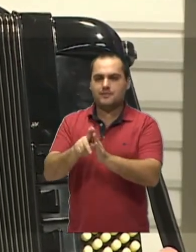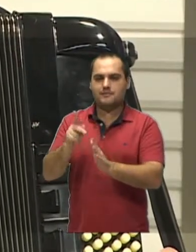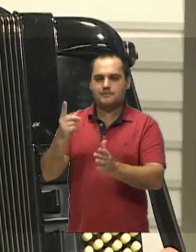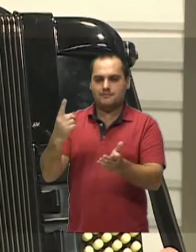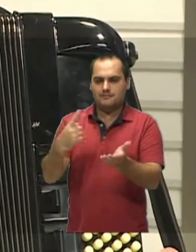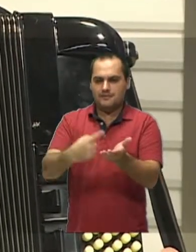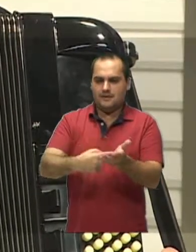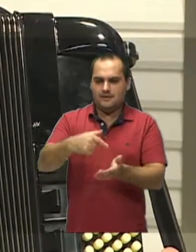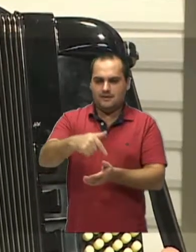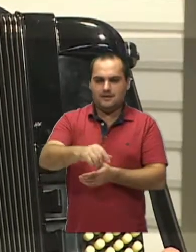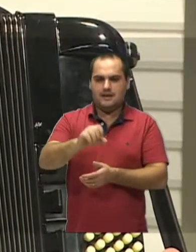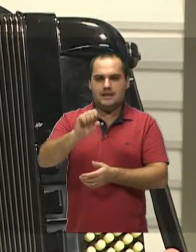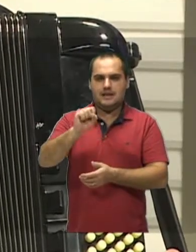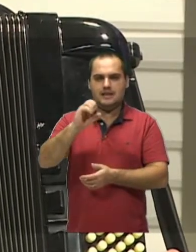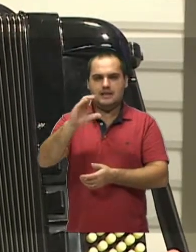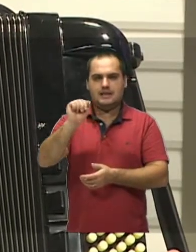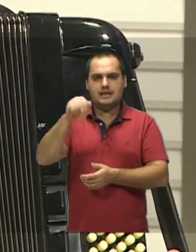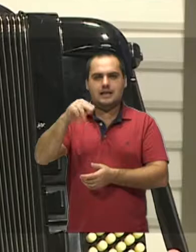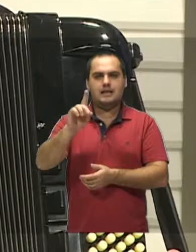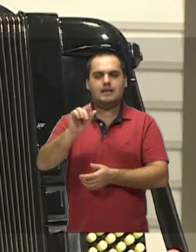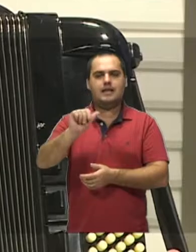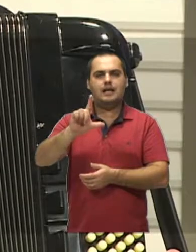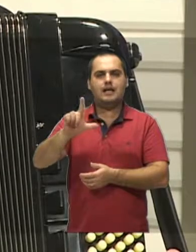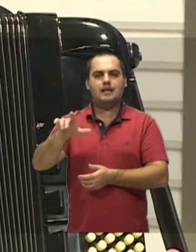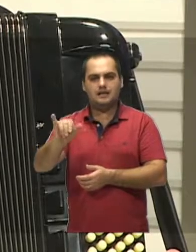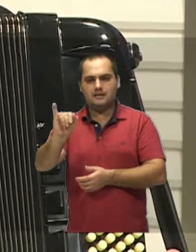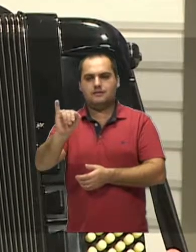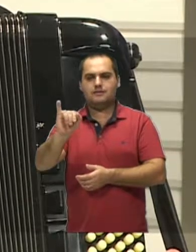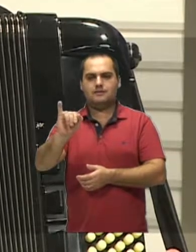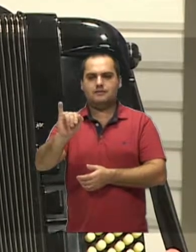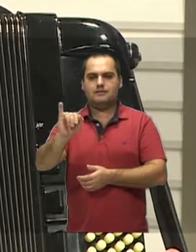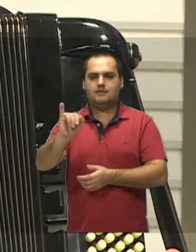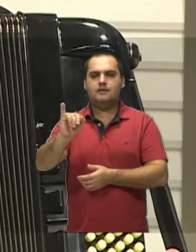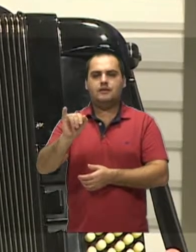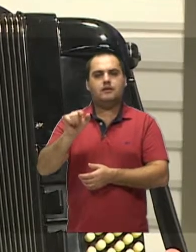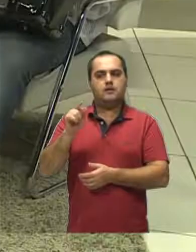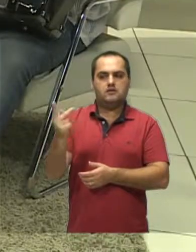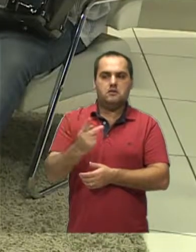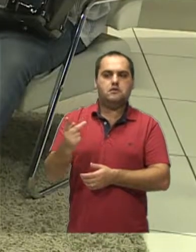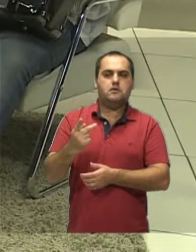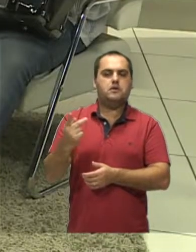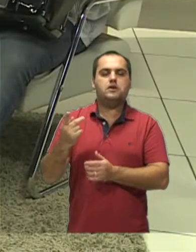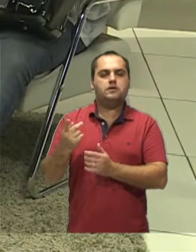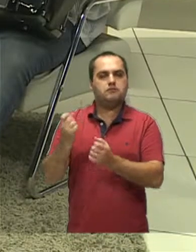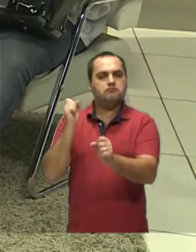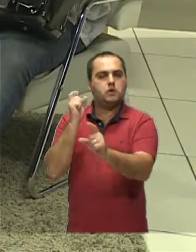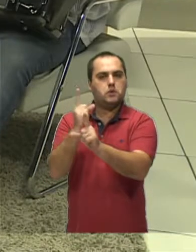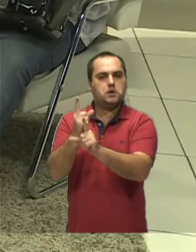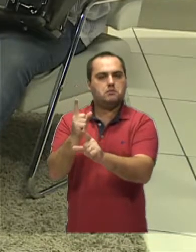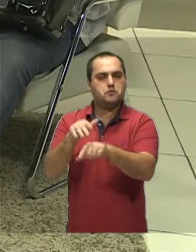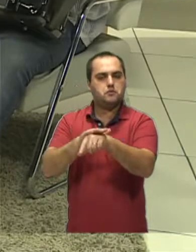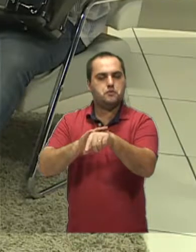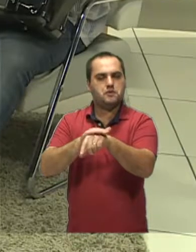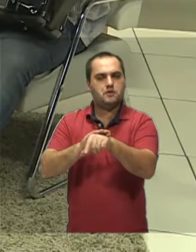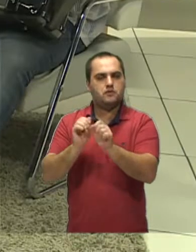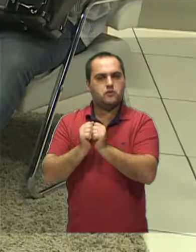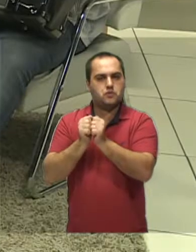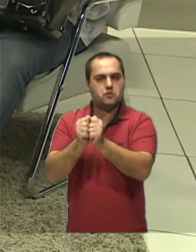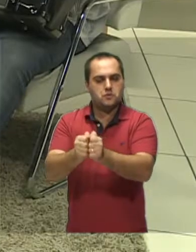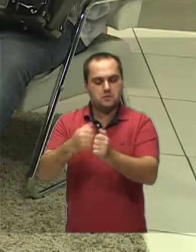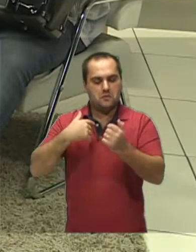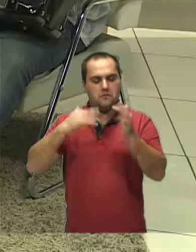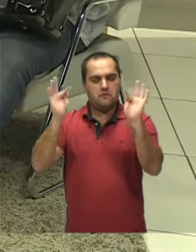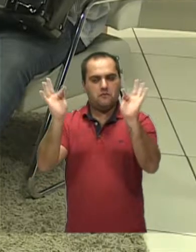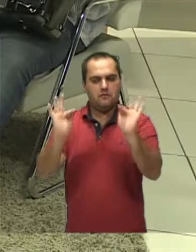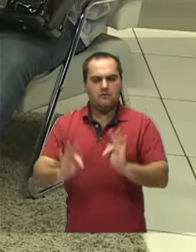marca de acordeon da Scandale. E fico muito feliz cada vez que posso, né, encontrá-lo. O cara que